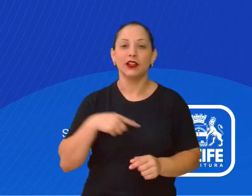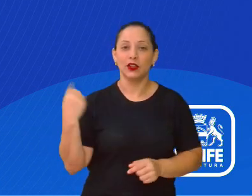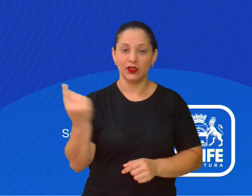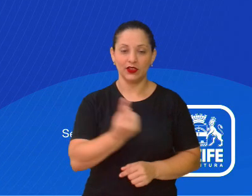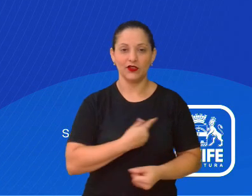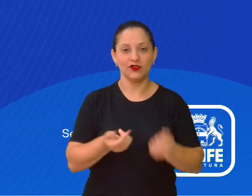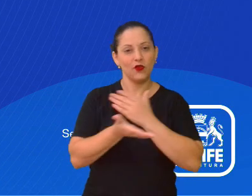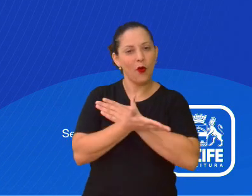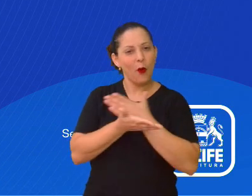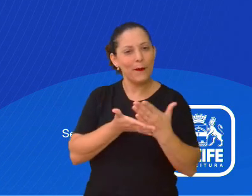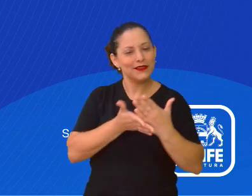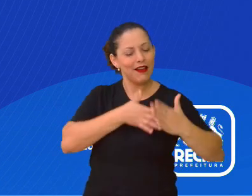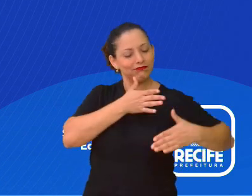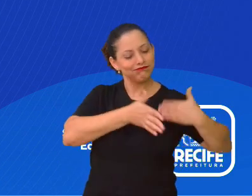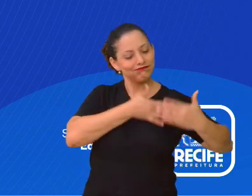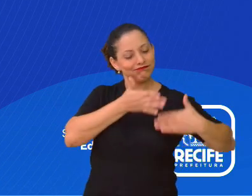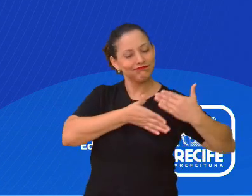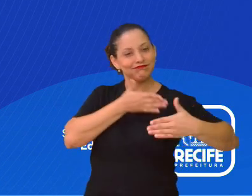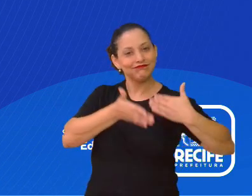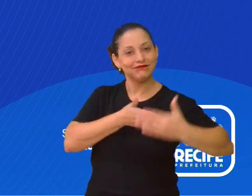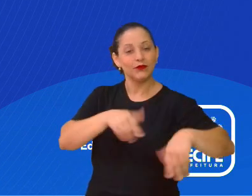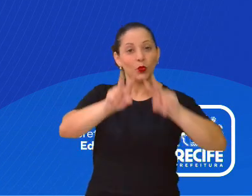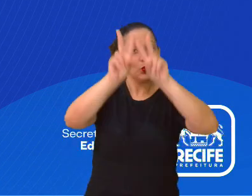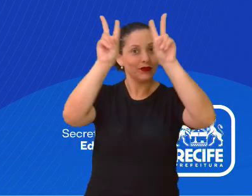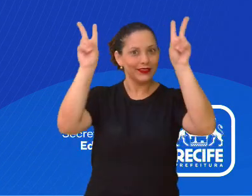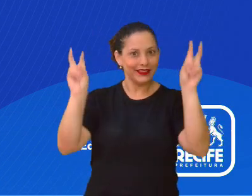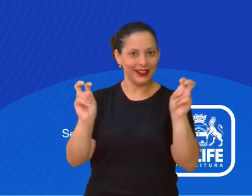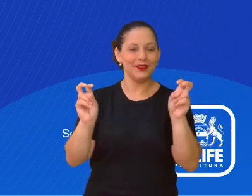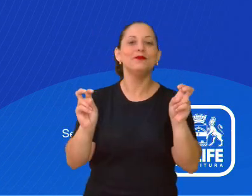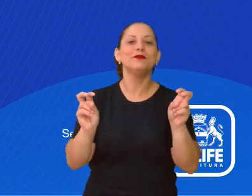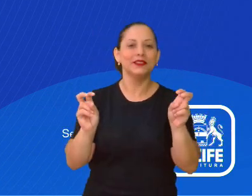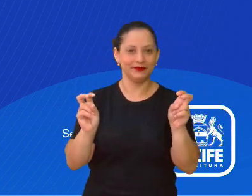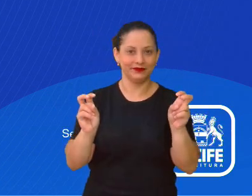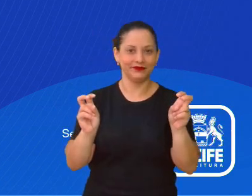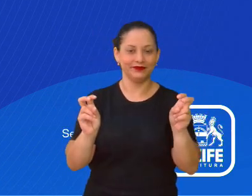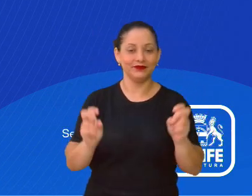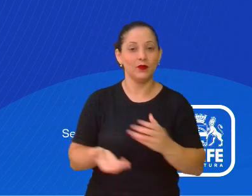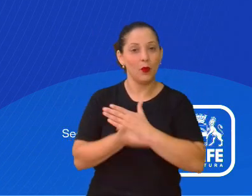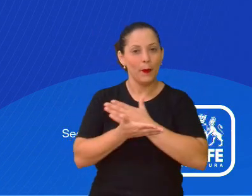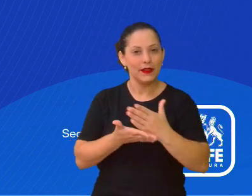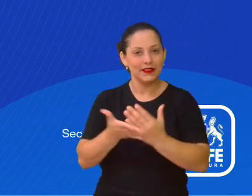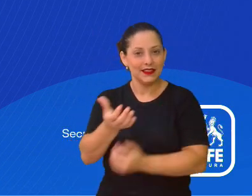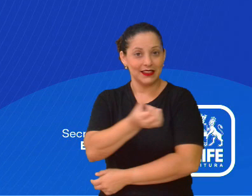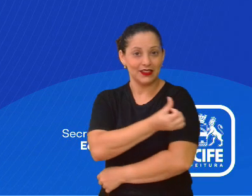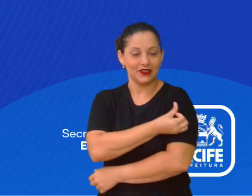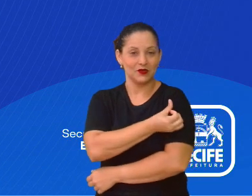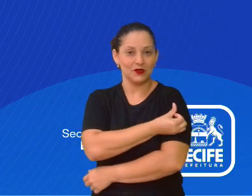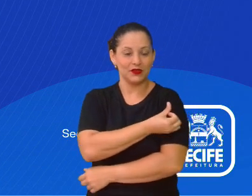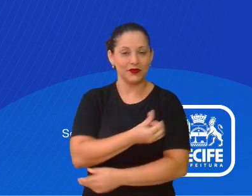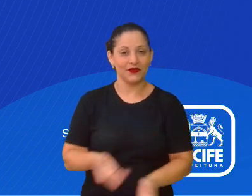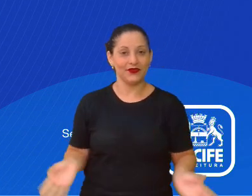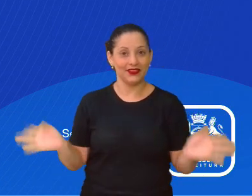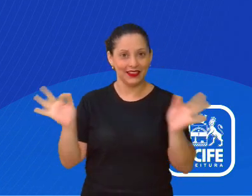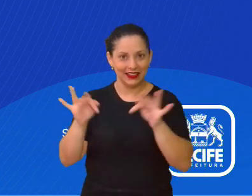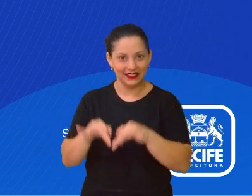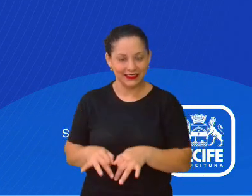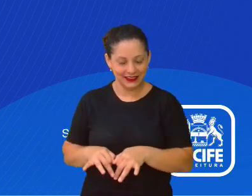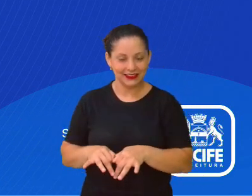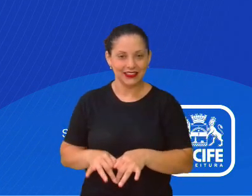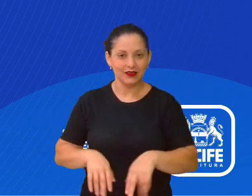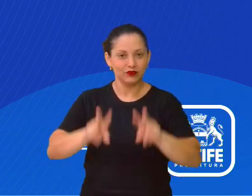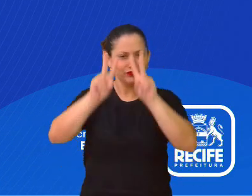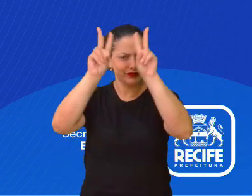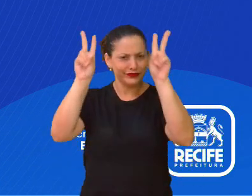começar a desenvolver uma temática que a gente inicia ela no sexto ano e termina com